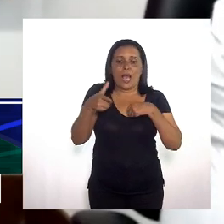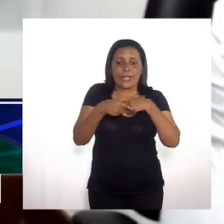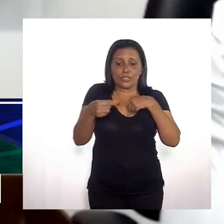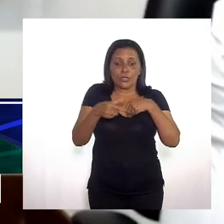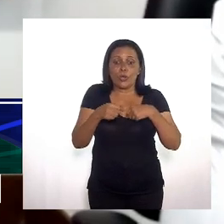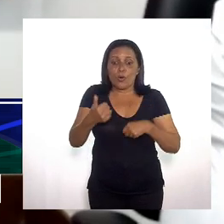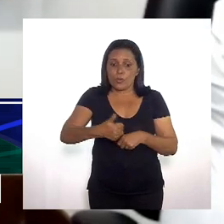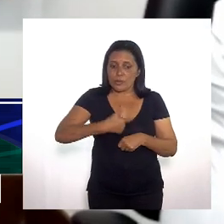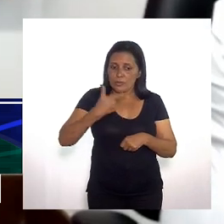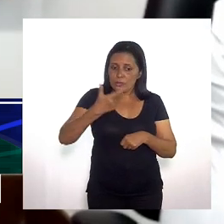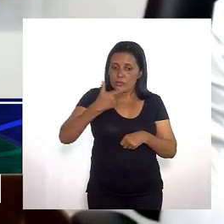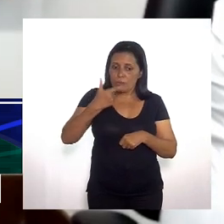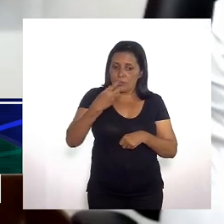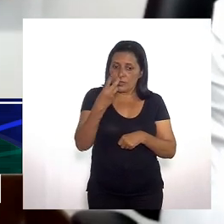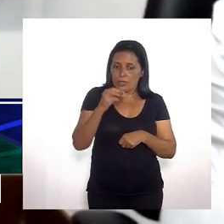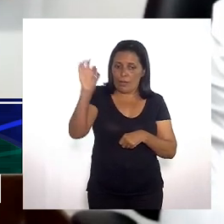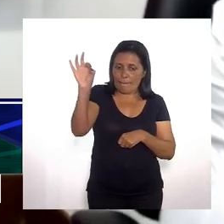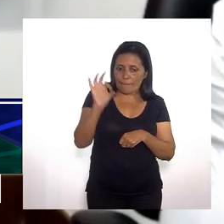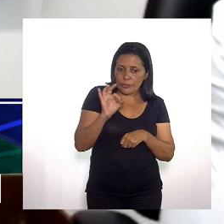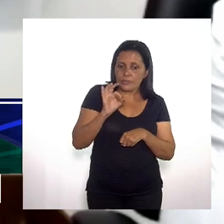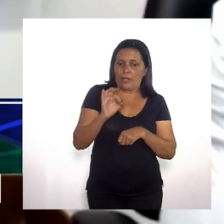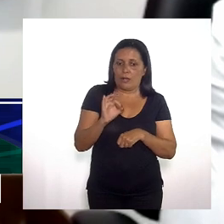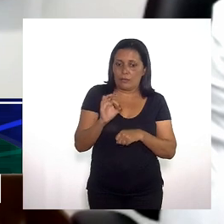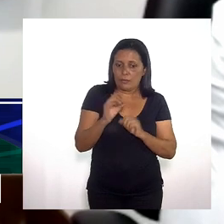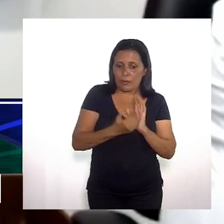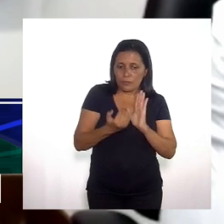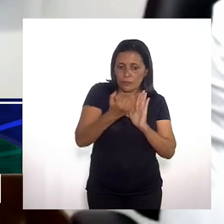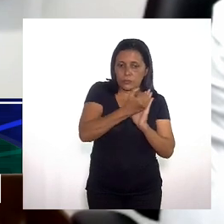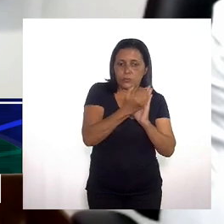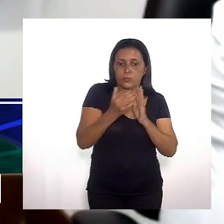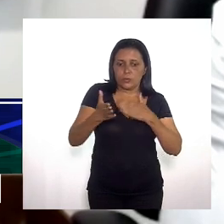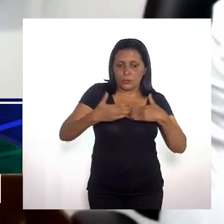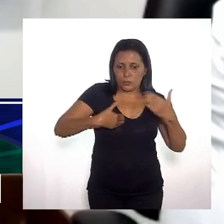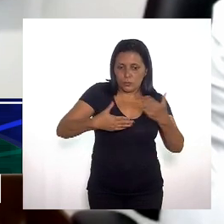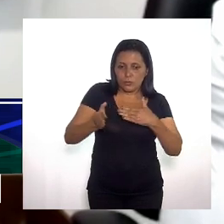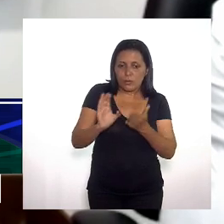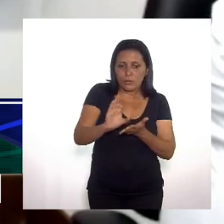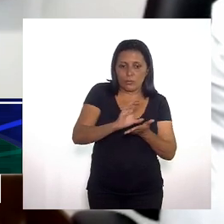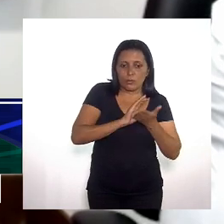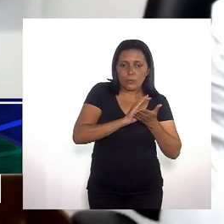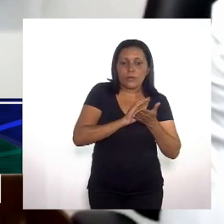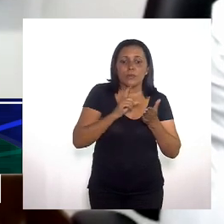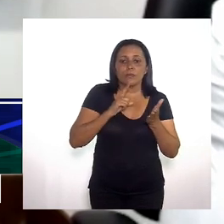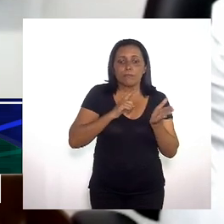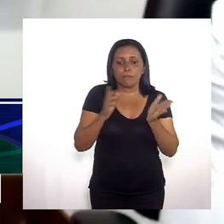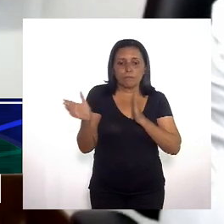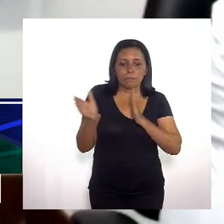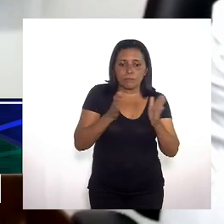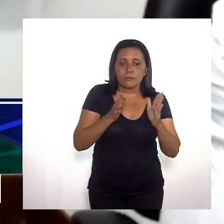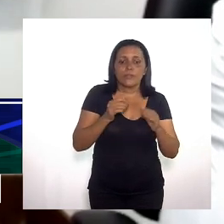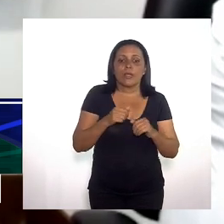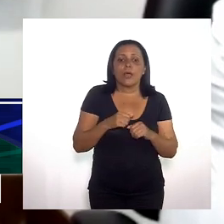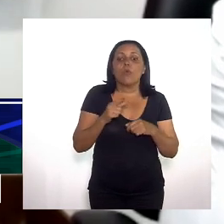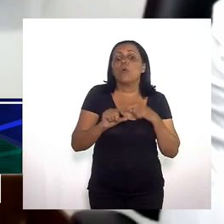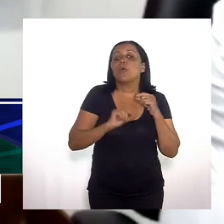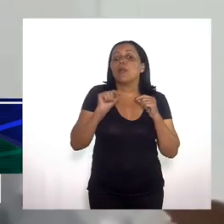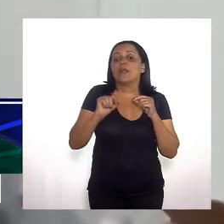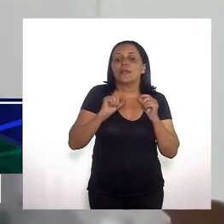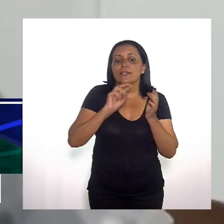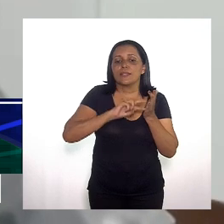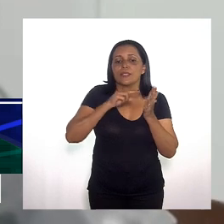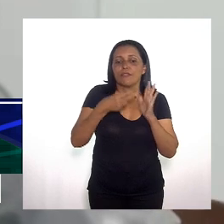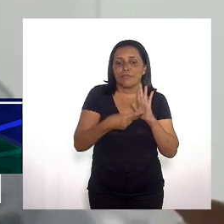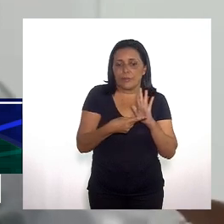segundo, 30% do excedente arrecadado tomando como parâmetro o exercício financeiro imediatamente anterior. O que significa?